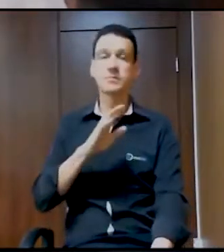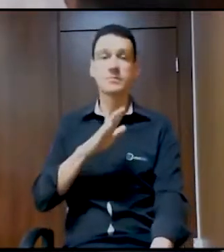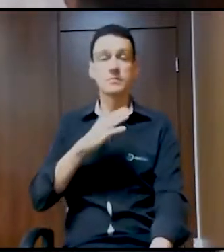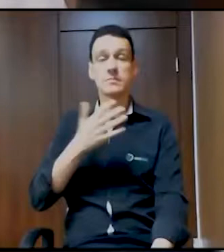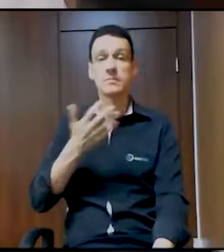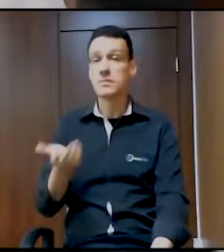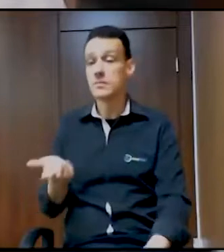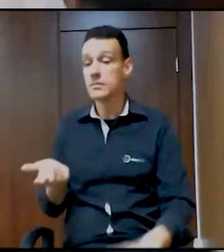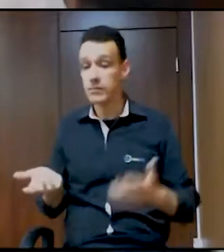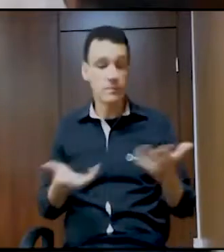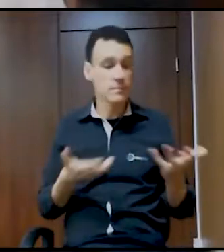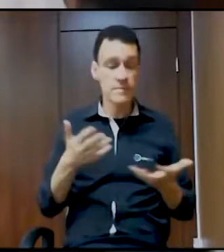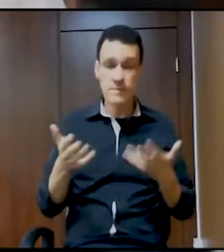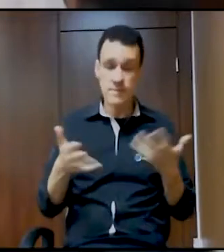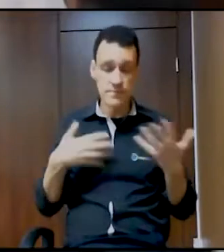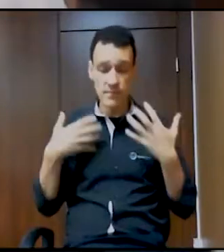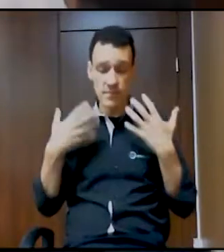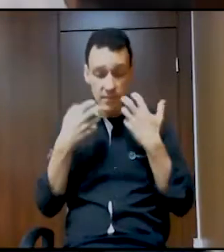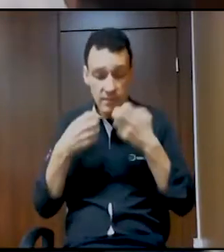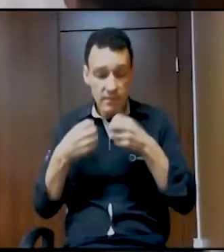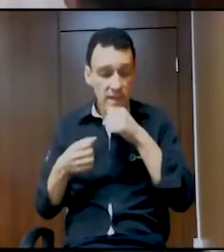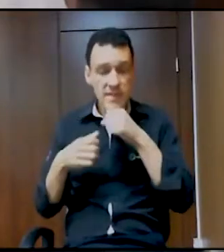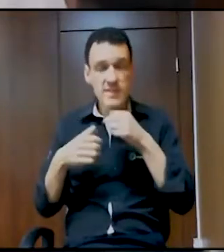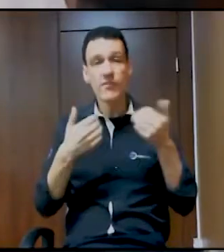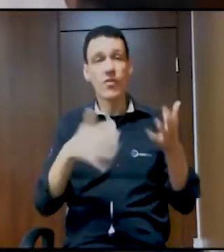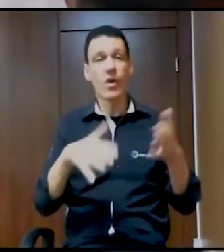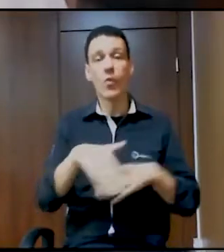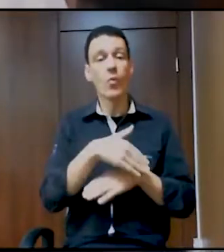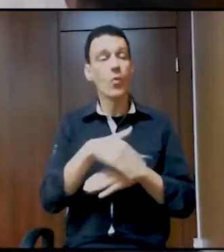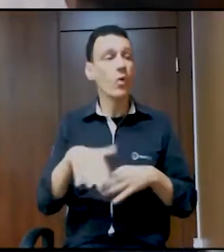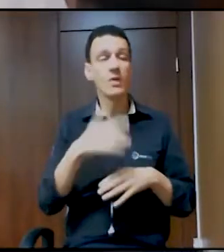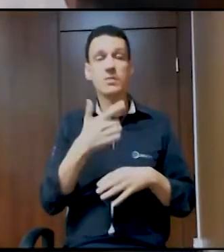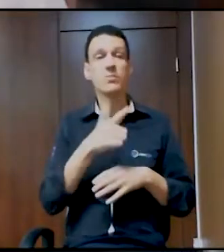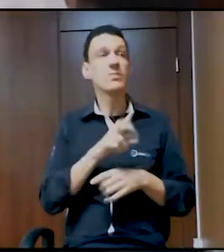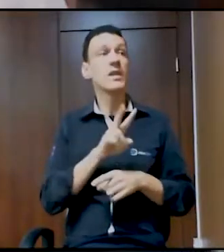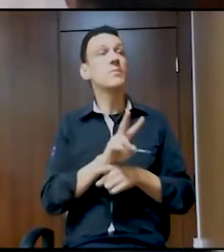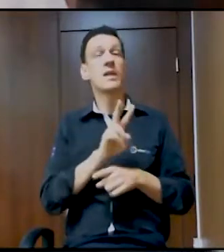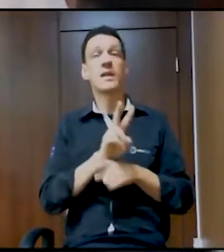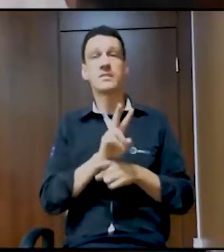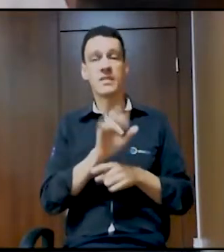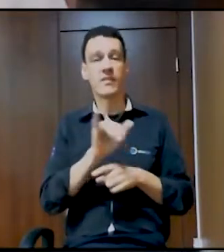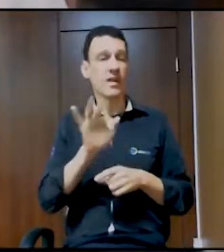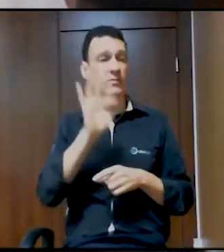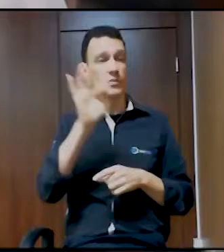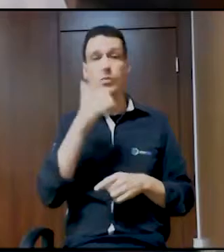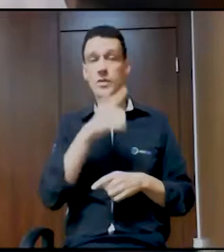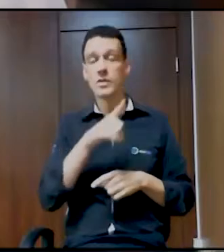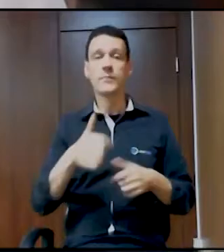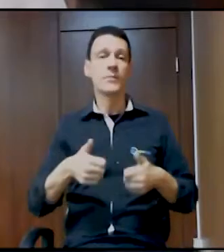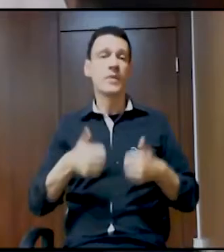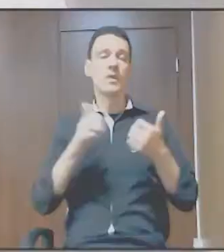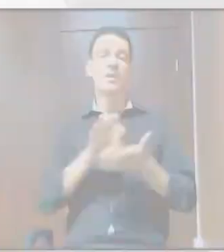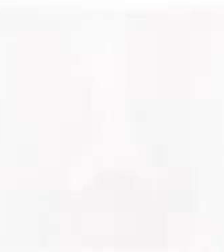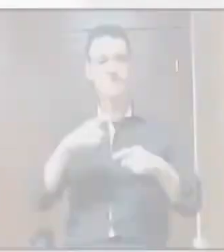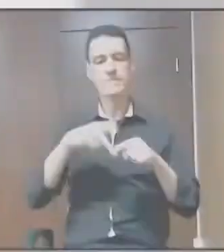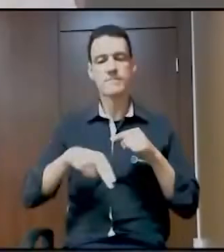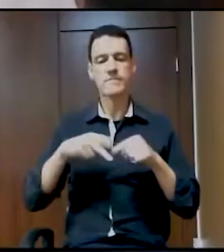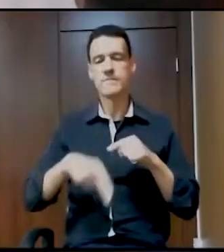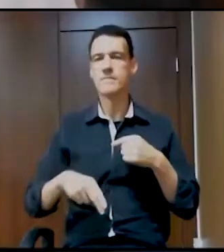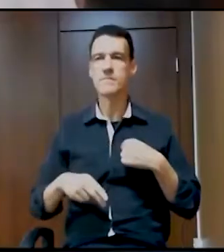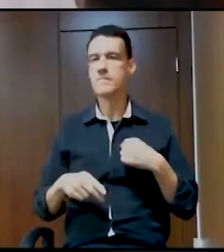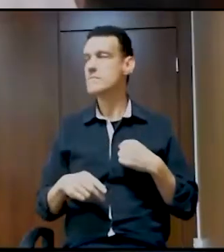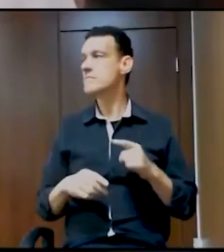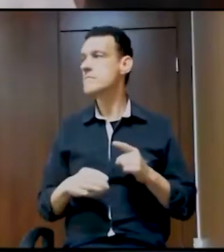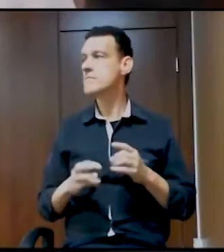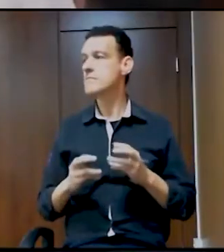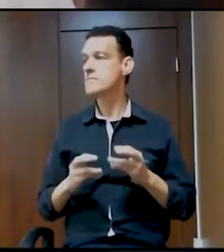da gente envelhecer na rua, a gente não tem mais nenhuma perspectiva de vida. Entendeu? Eu